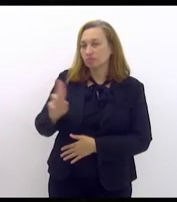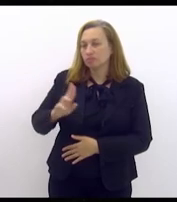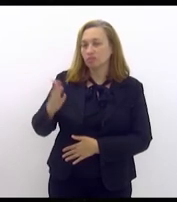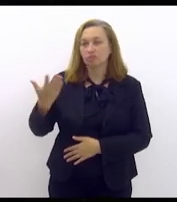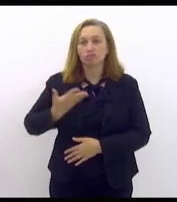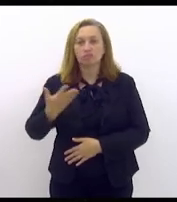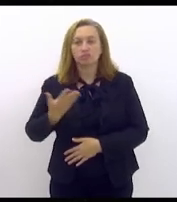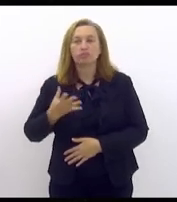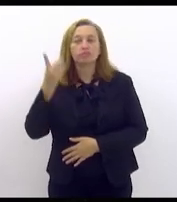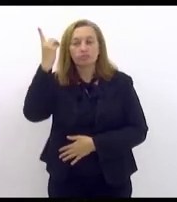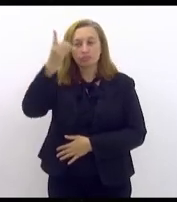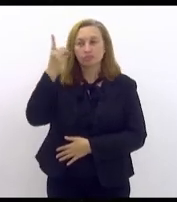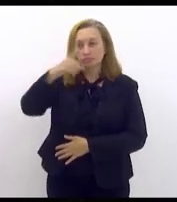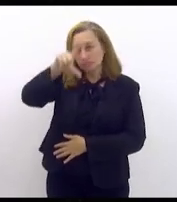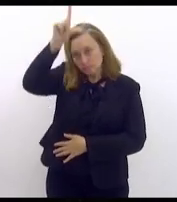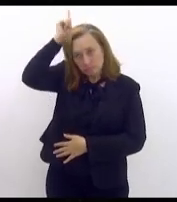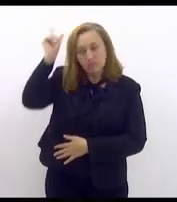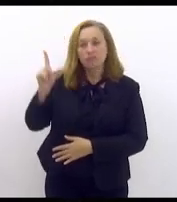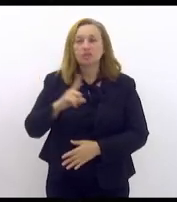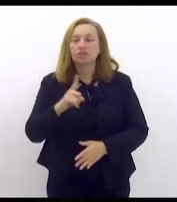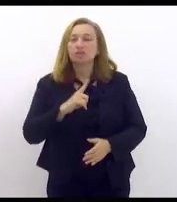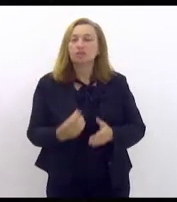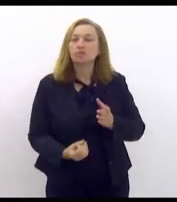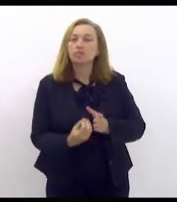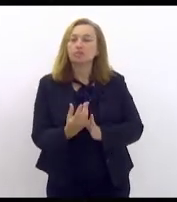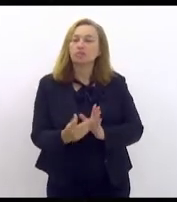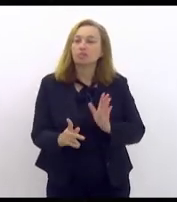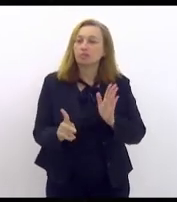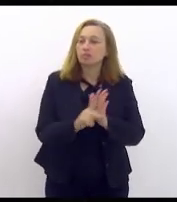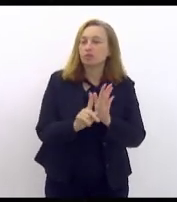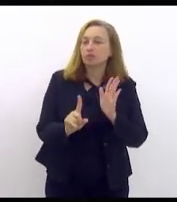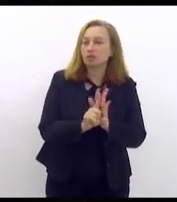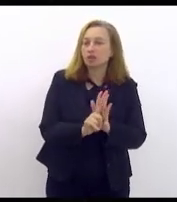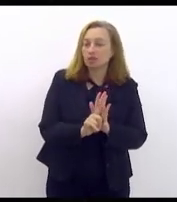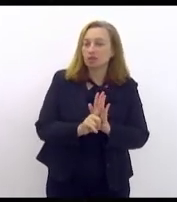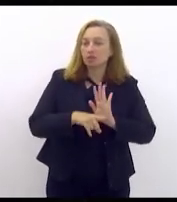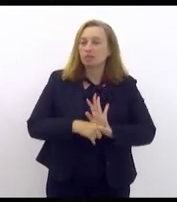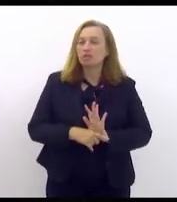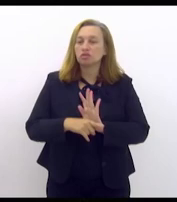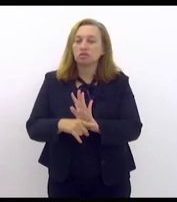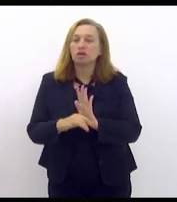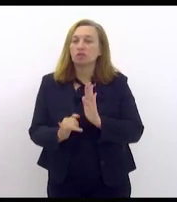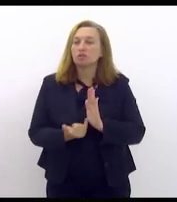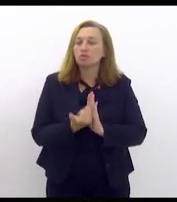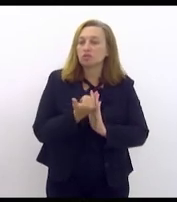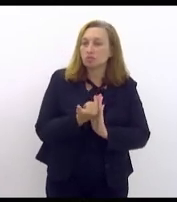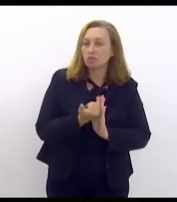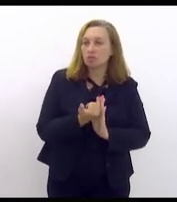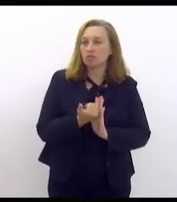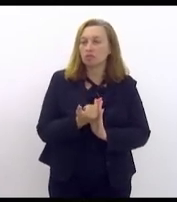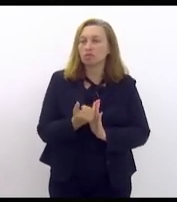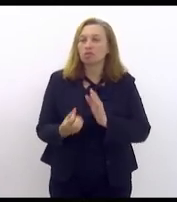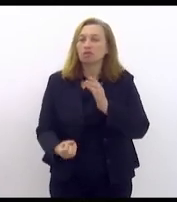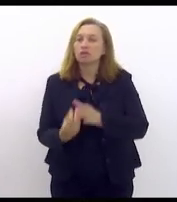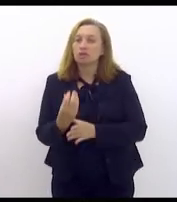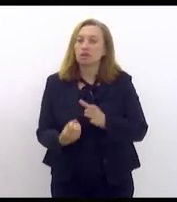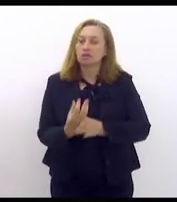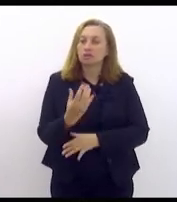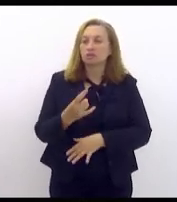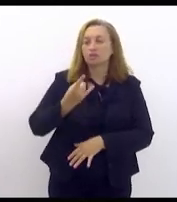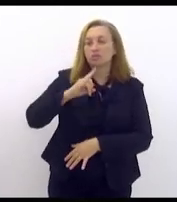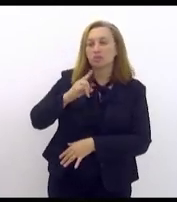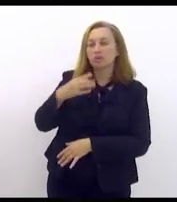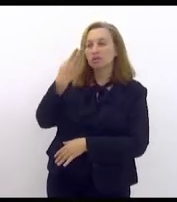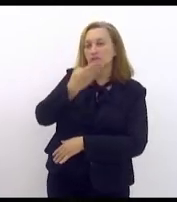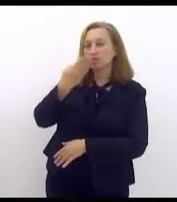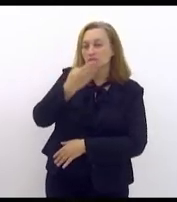o deputado Luiz Paulo, que tem PLs aqui para elevar a alíquota do imposto sobre a fabricação de bebidas açucaradas, como fez em